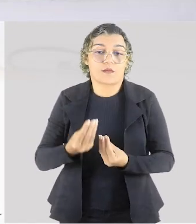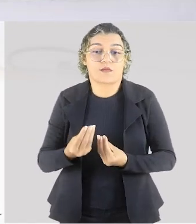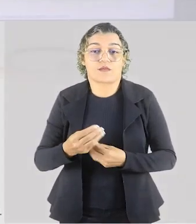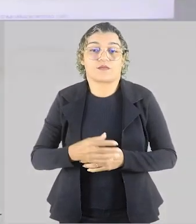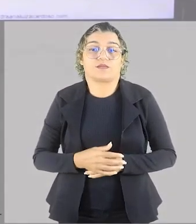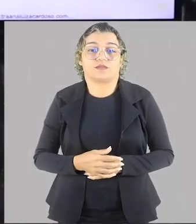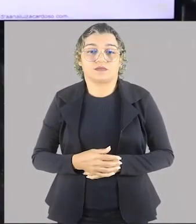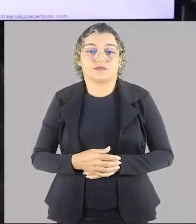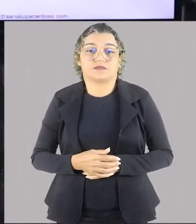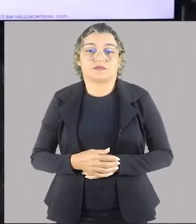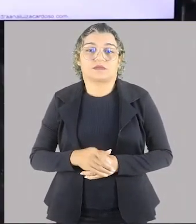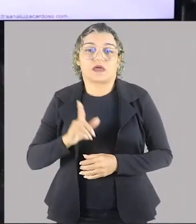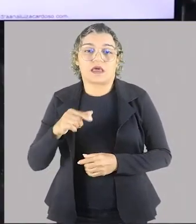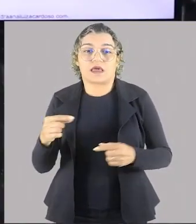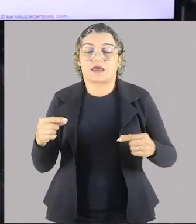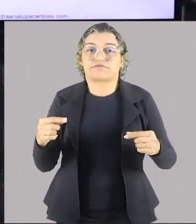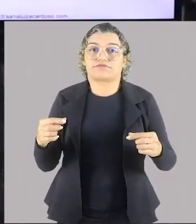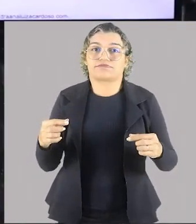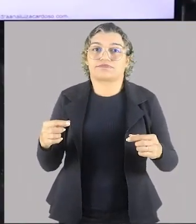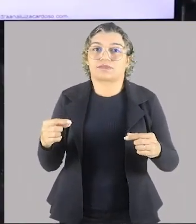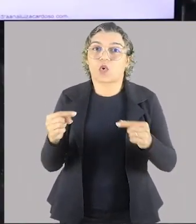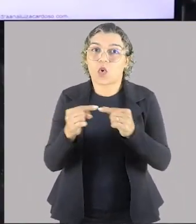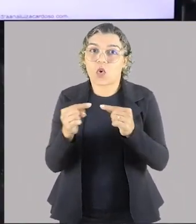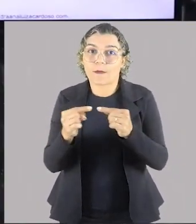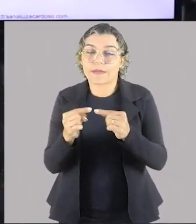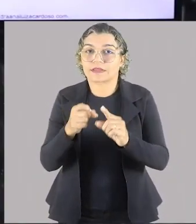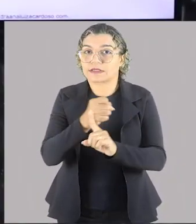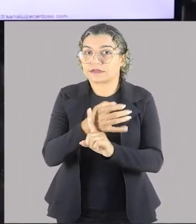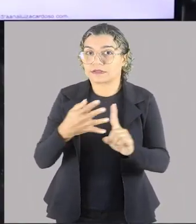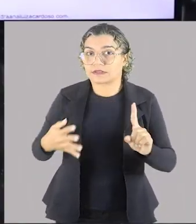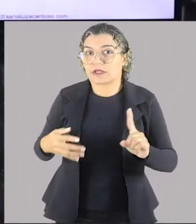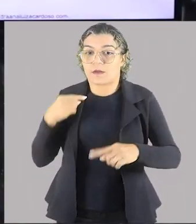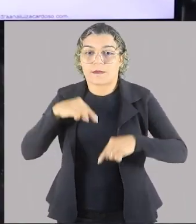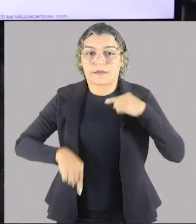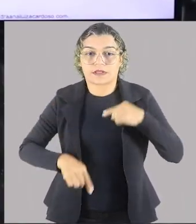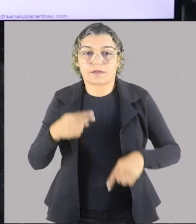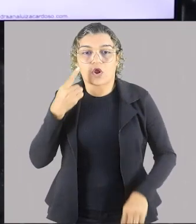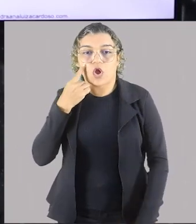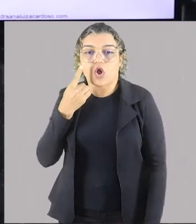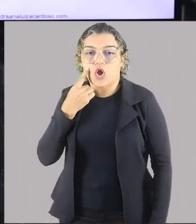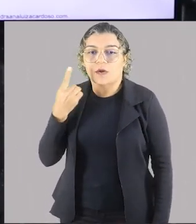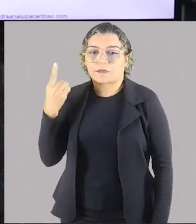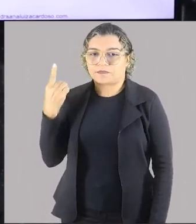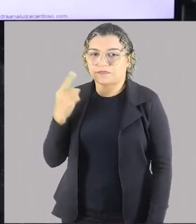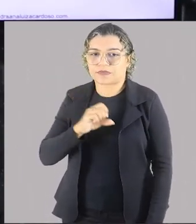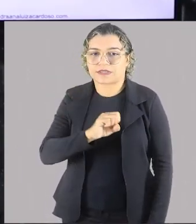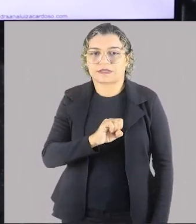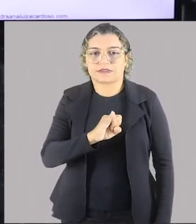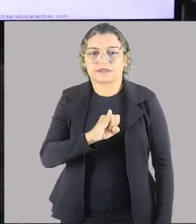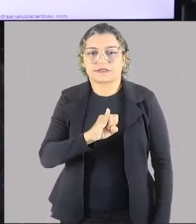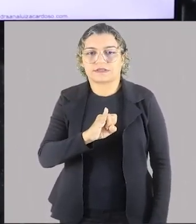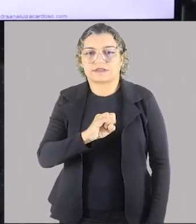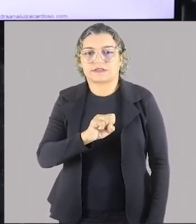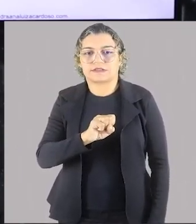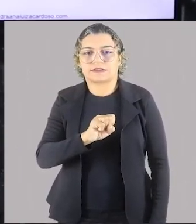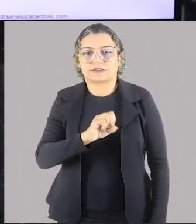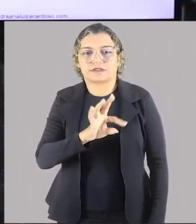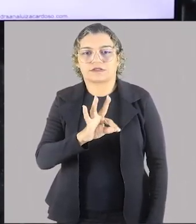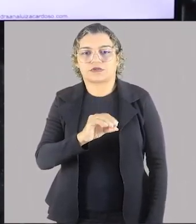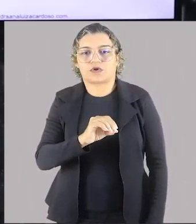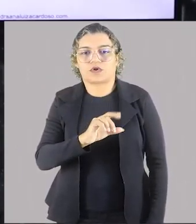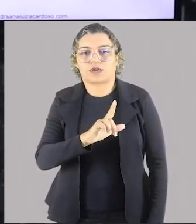ser relacionado na síndrome metabólica? A pressão arterial sistólica de 130 e pressão